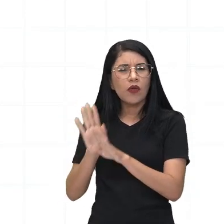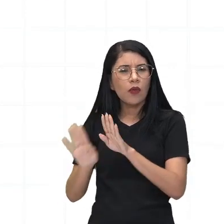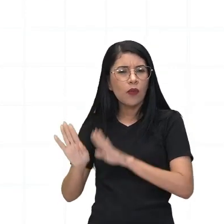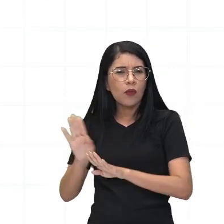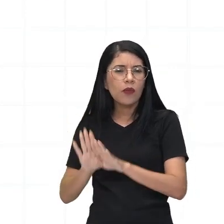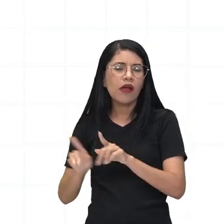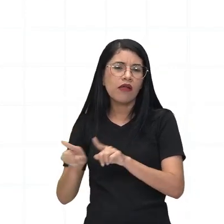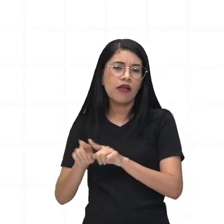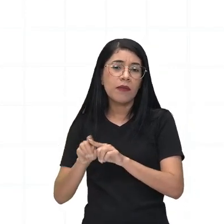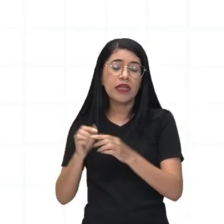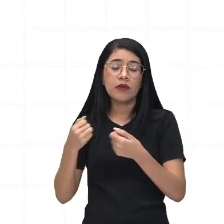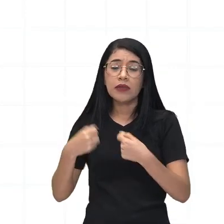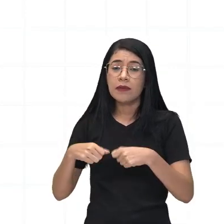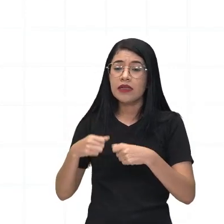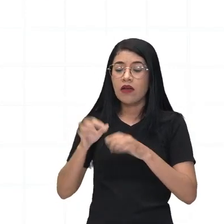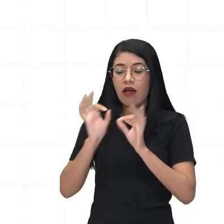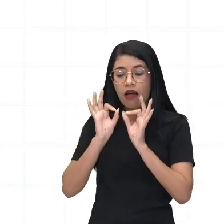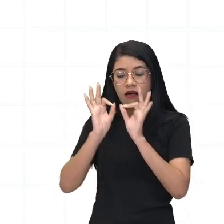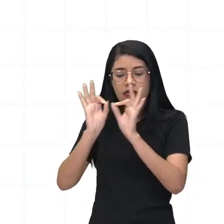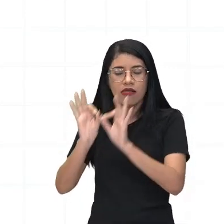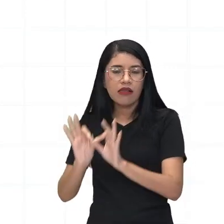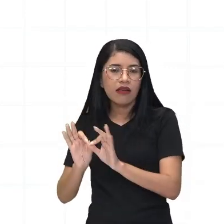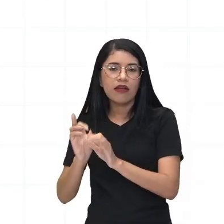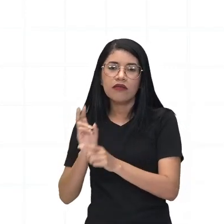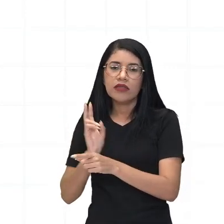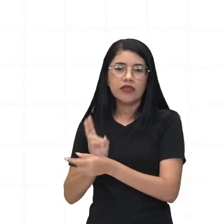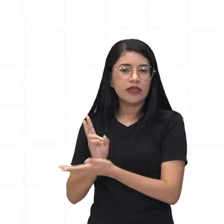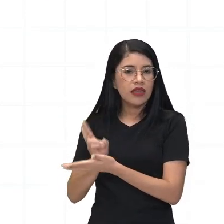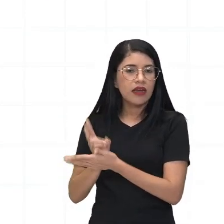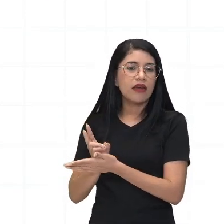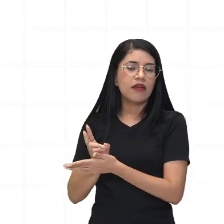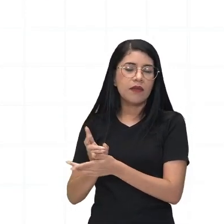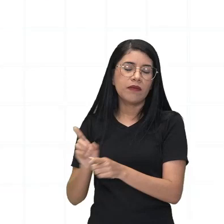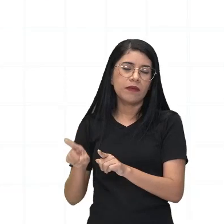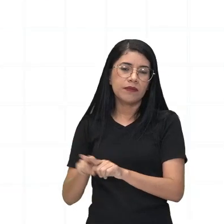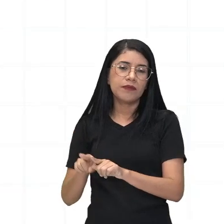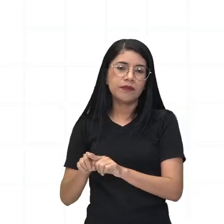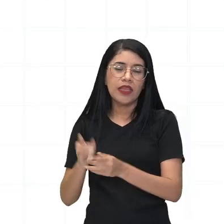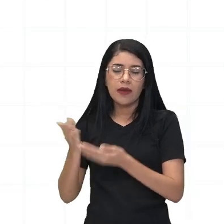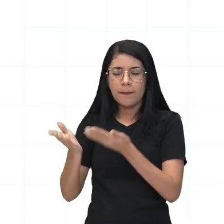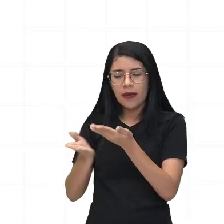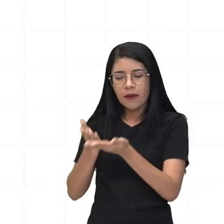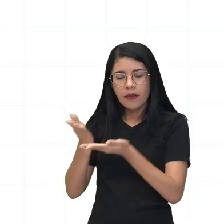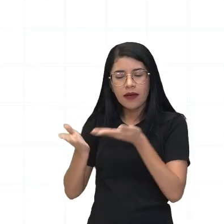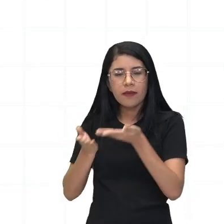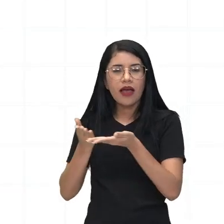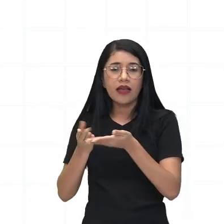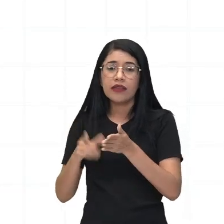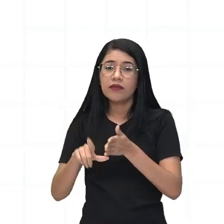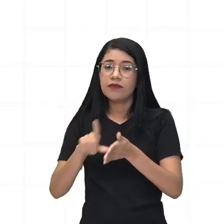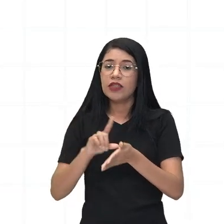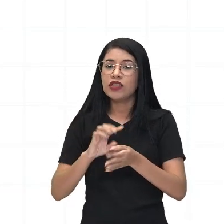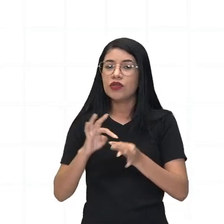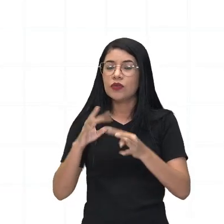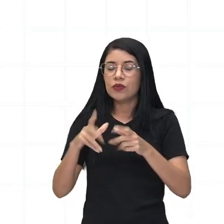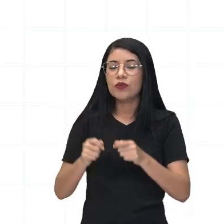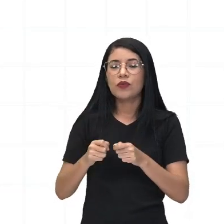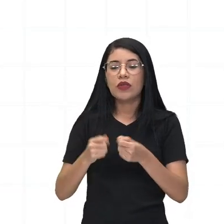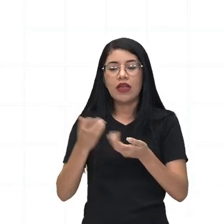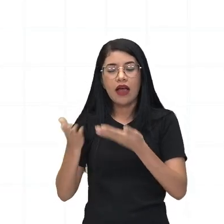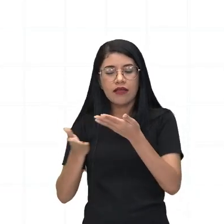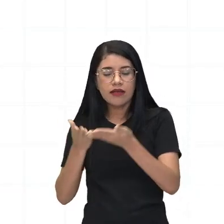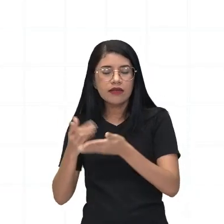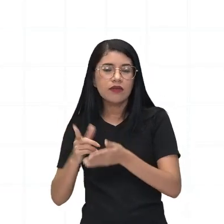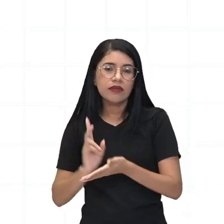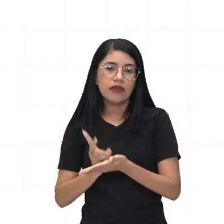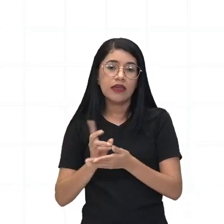sempre atento, vai ser sempre zeloso, sempre, e antes de qualquer coisa. Então, essa